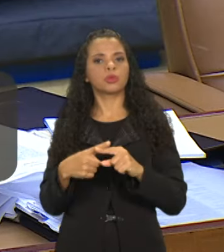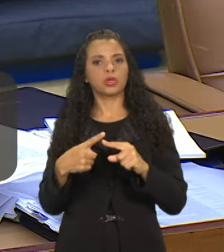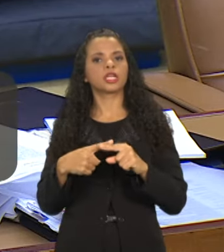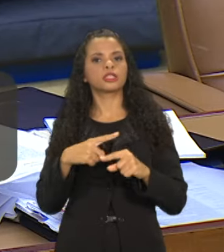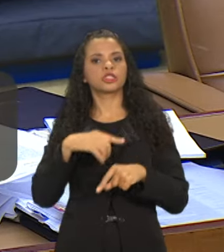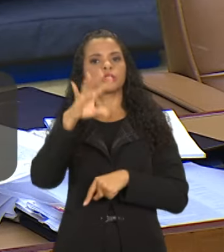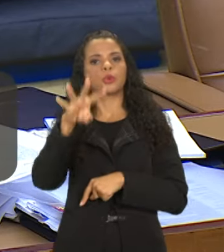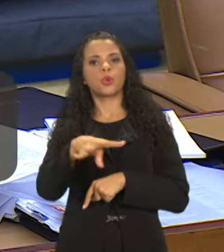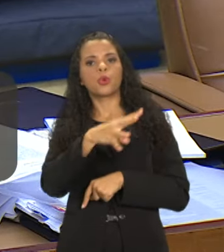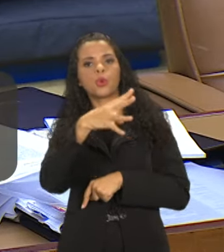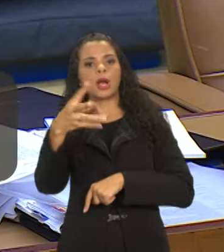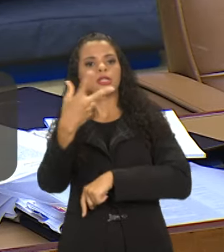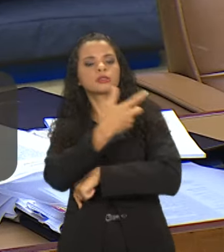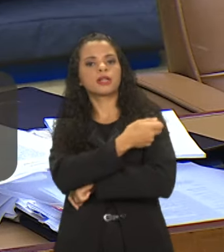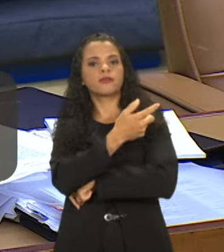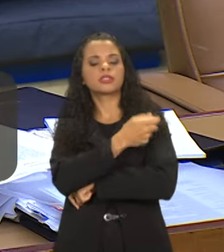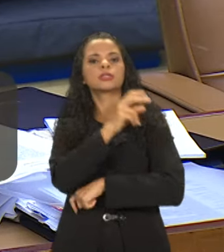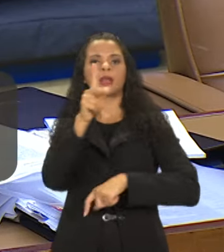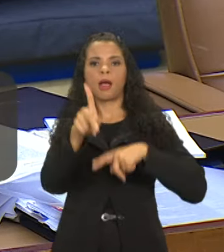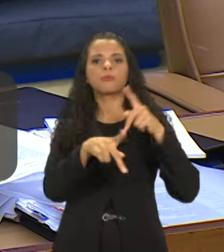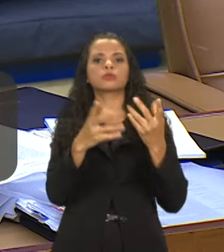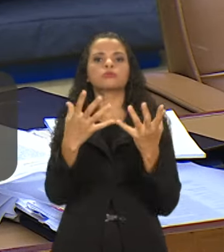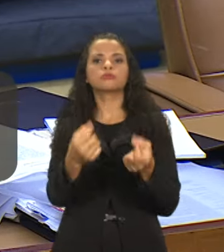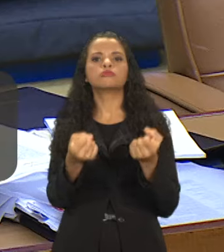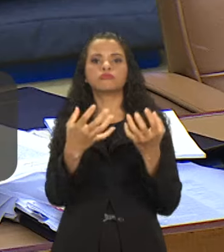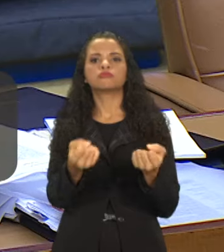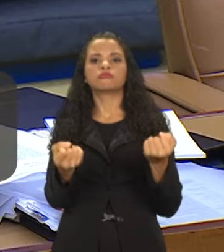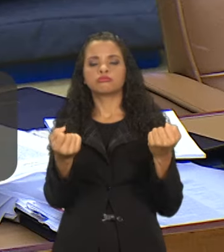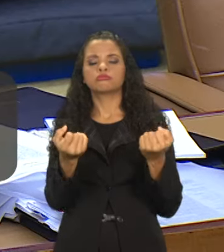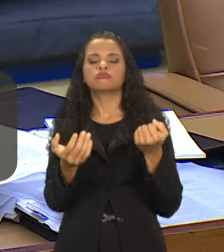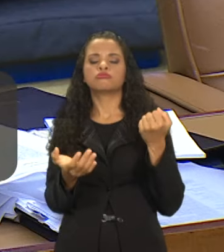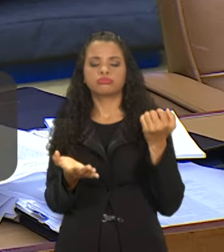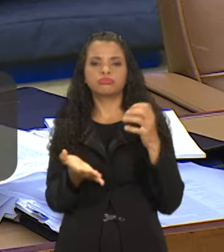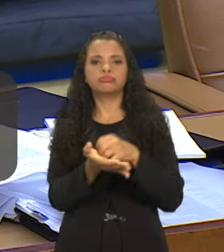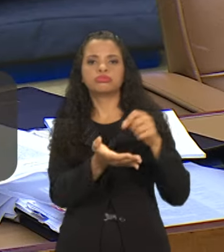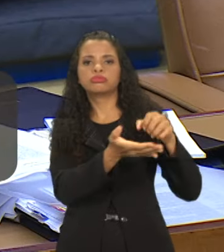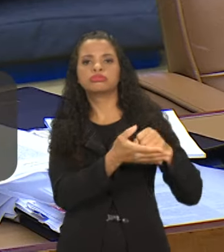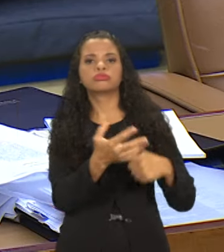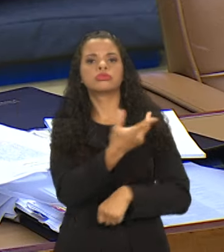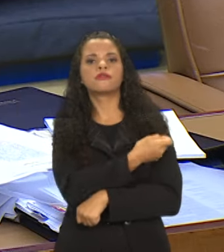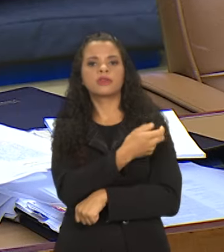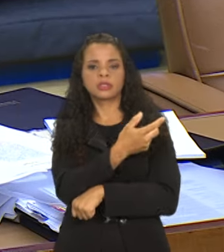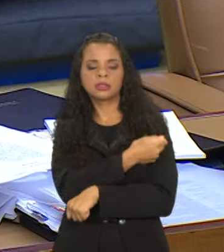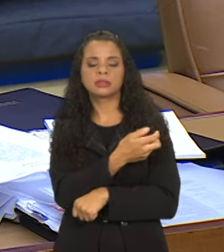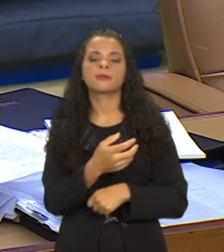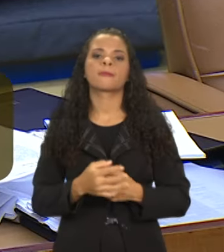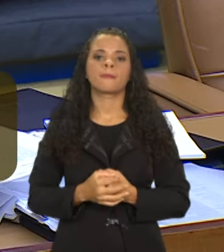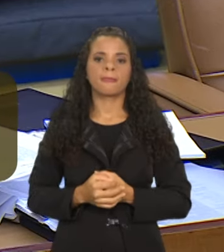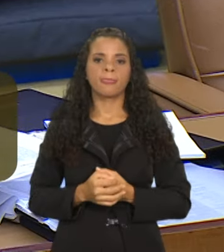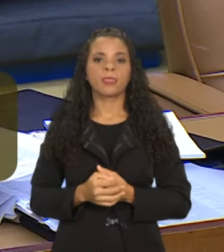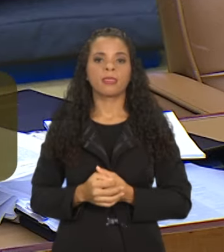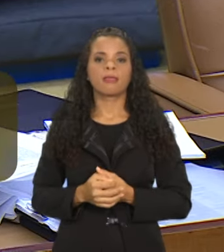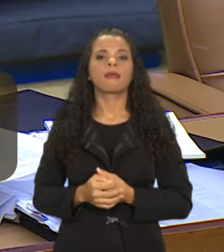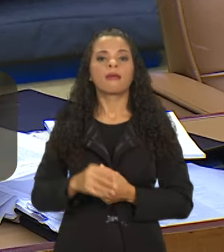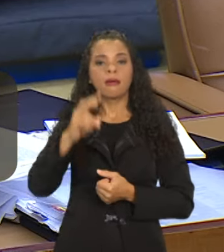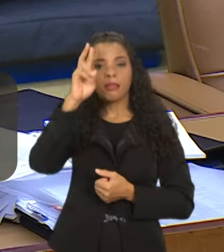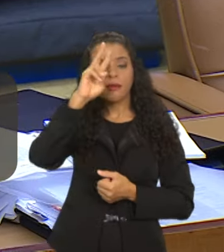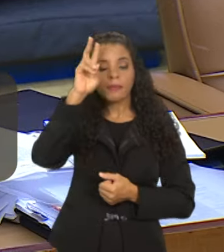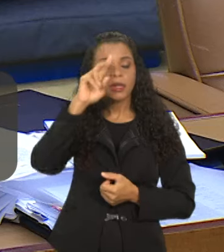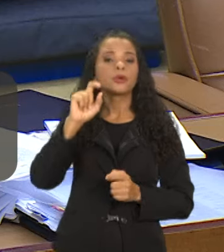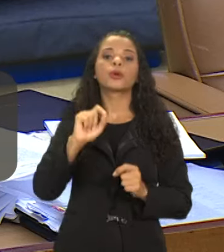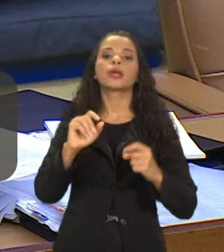população aderir à vacinação. Lembremos que até um símbolo, ministro Flávio, ministro Zanin, um símbolo nacional